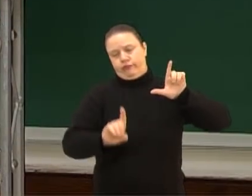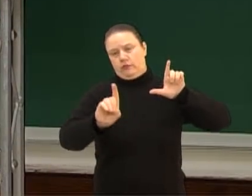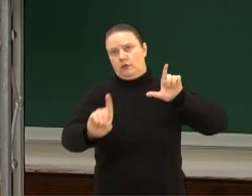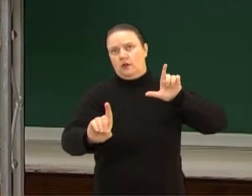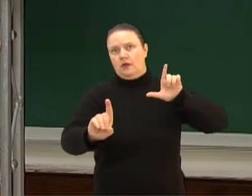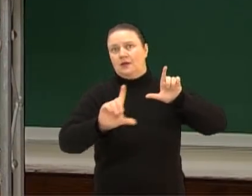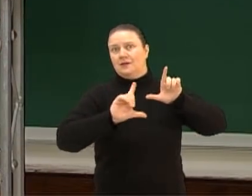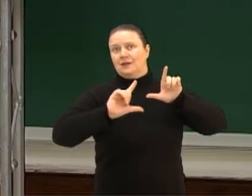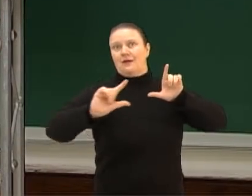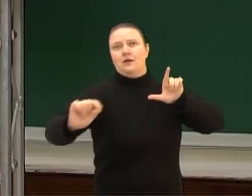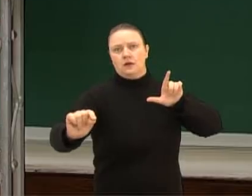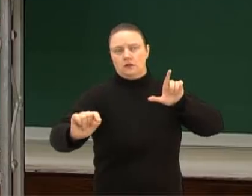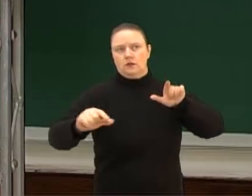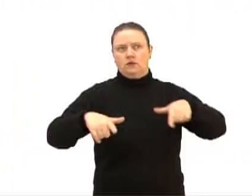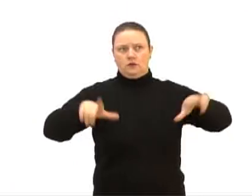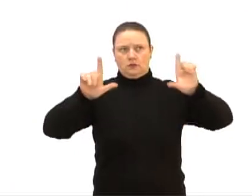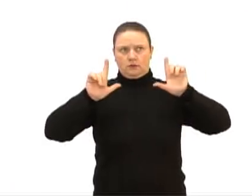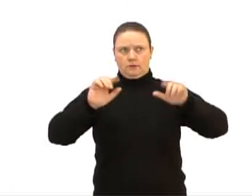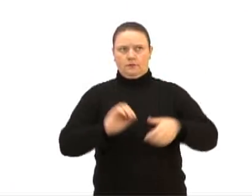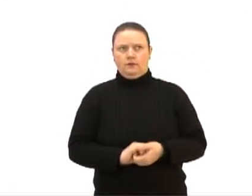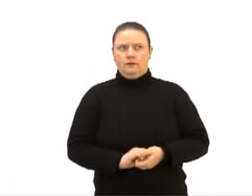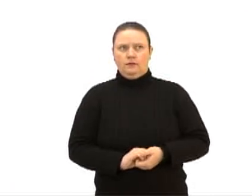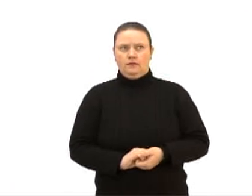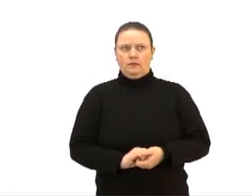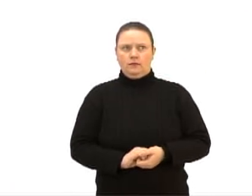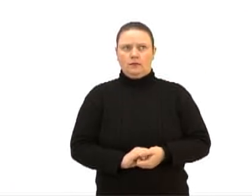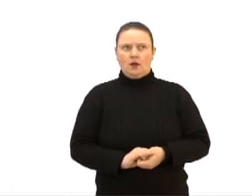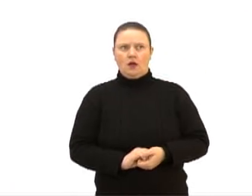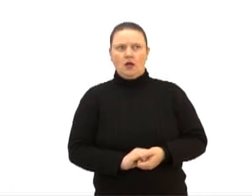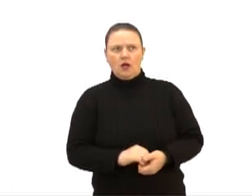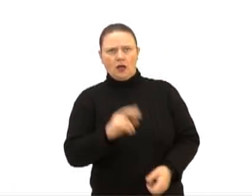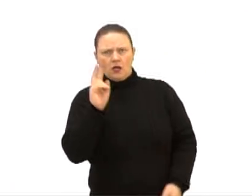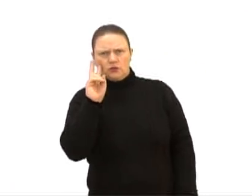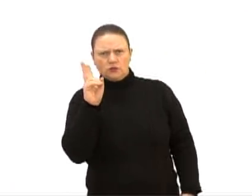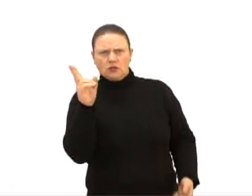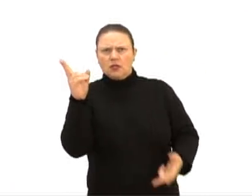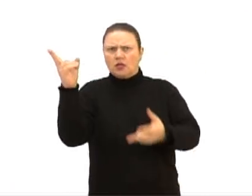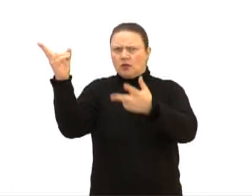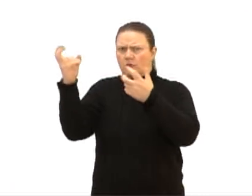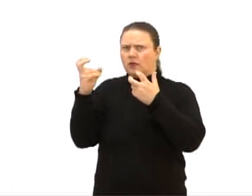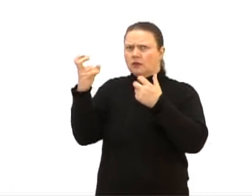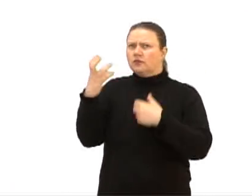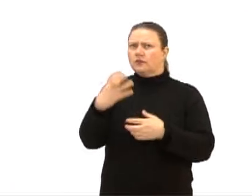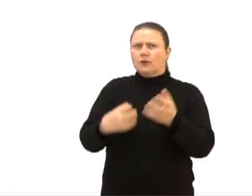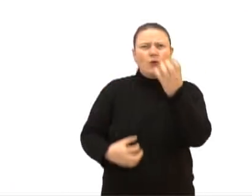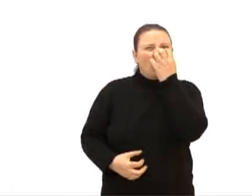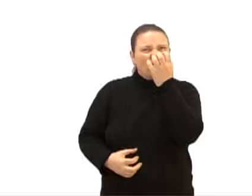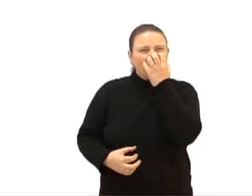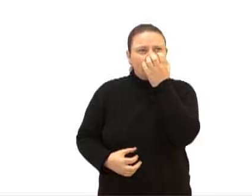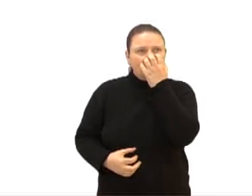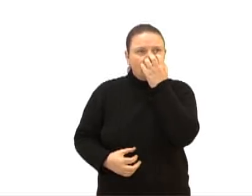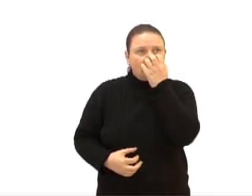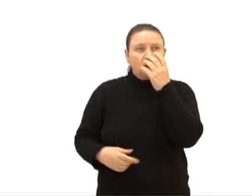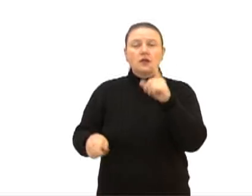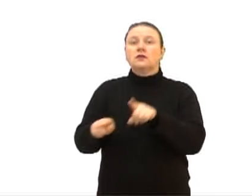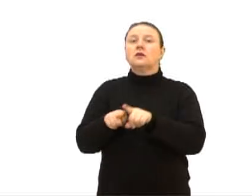deslocamento ele é percebido ao observar o cão, né? Nós temos o cãozinho e o pé do pai, do homem aqui